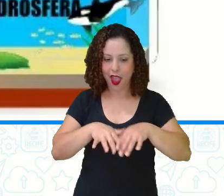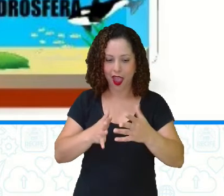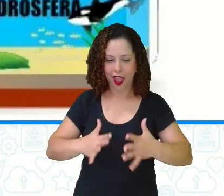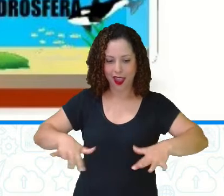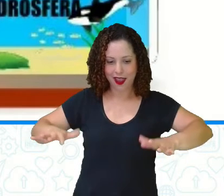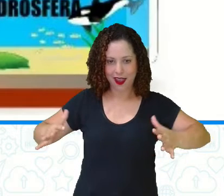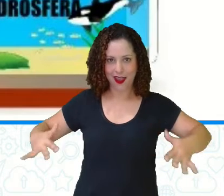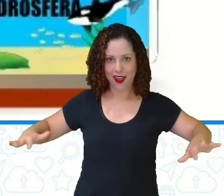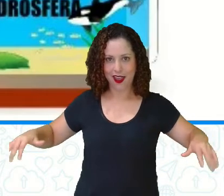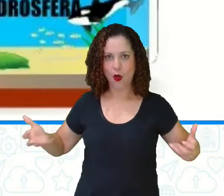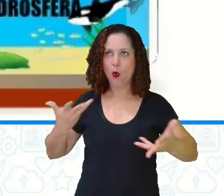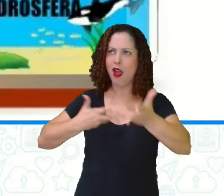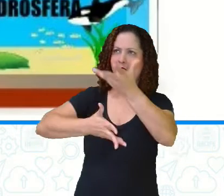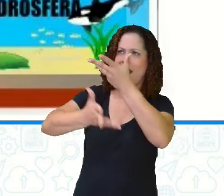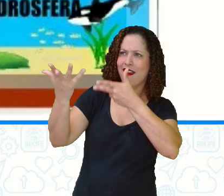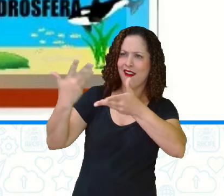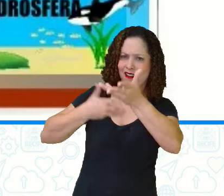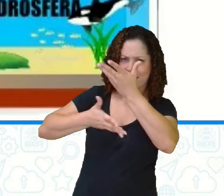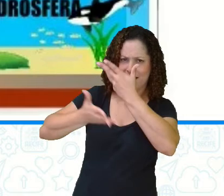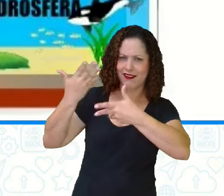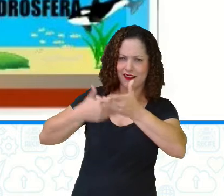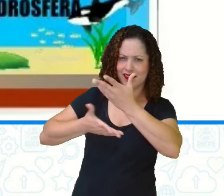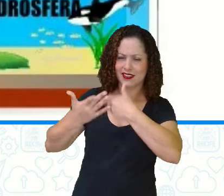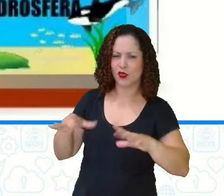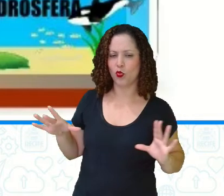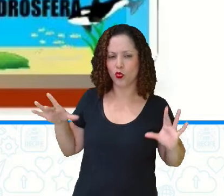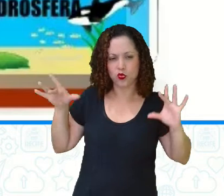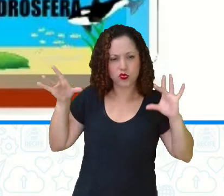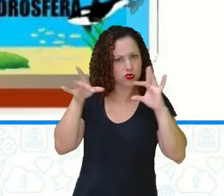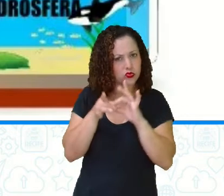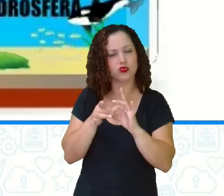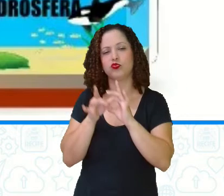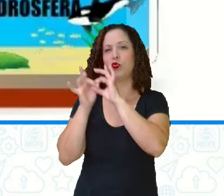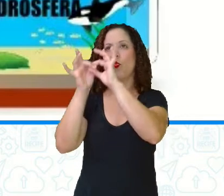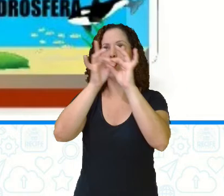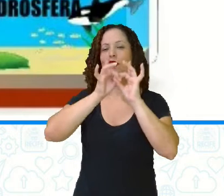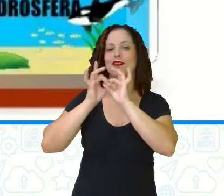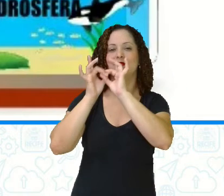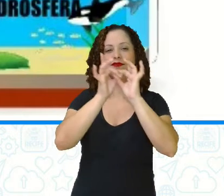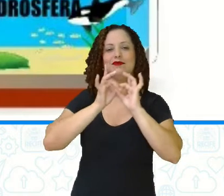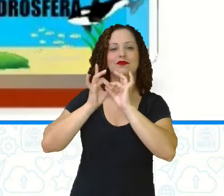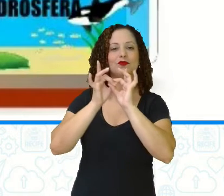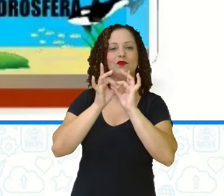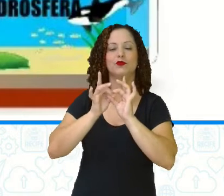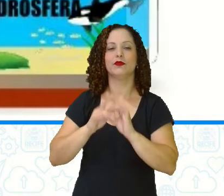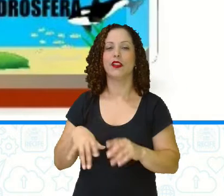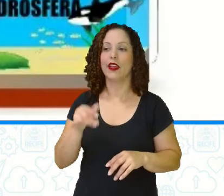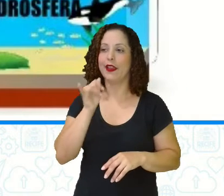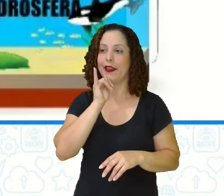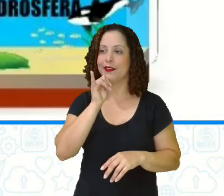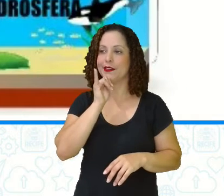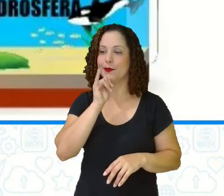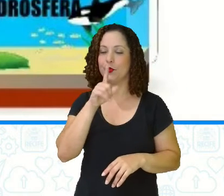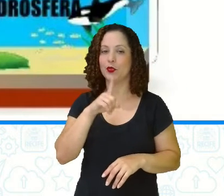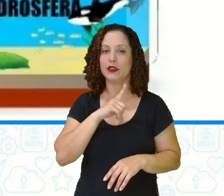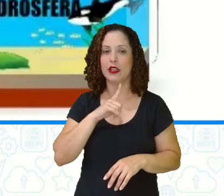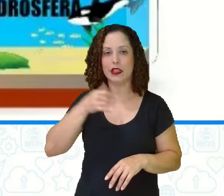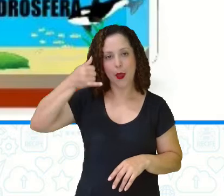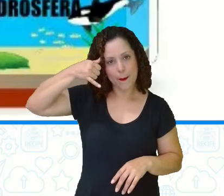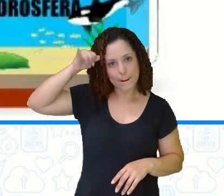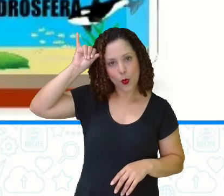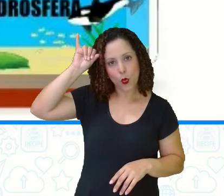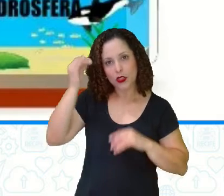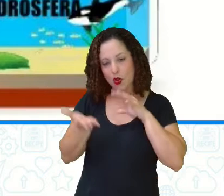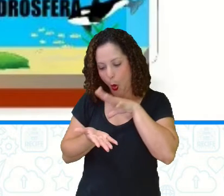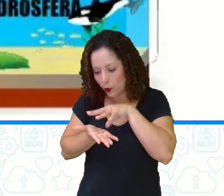que também está relacionado à litosfera. Todo mundo aí num conjunto. Então, se eu tenho, por exemplo, ali um boi que está no pasto e ele está comendo